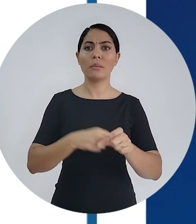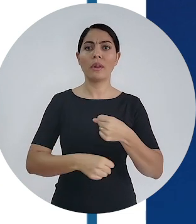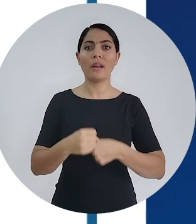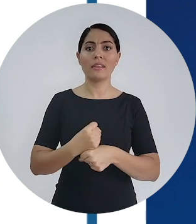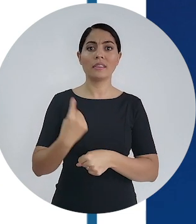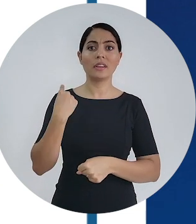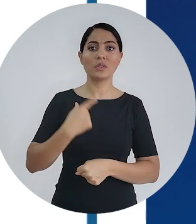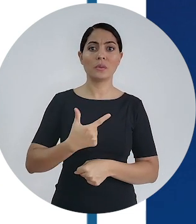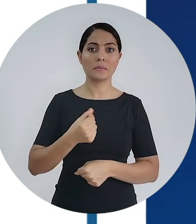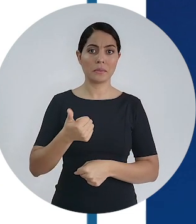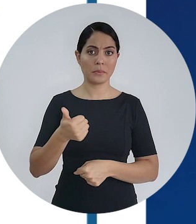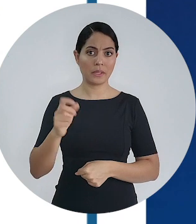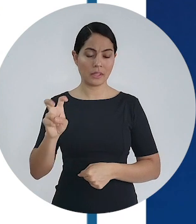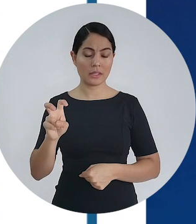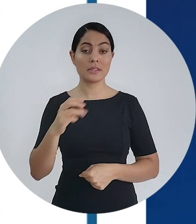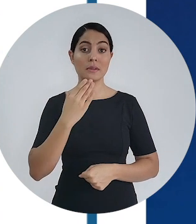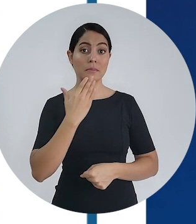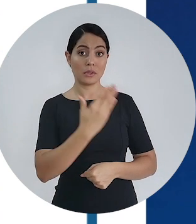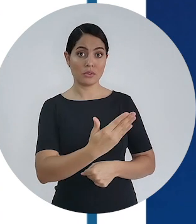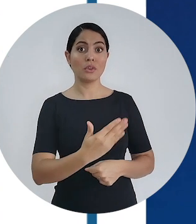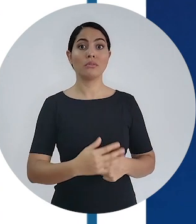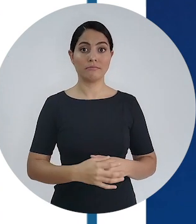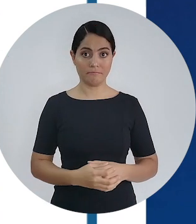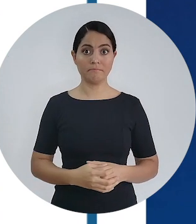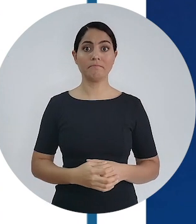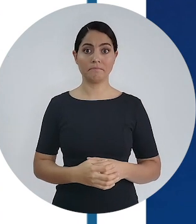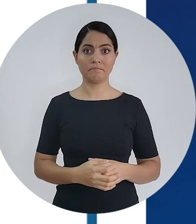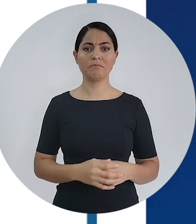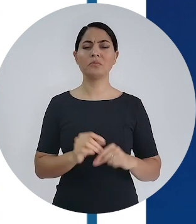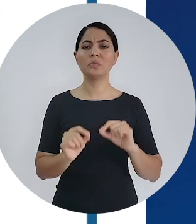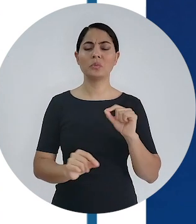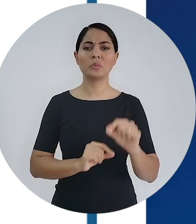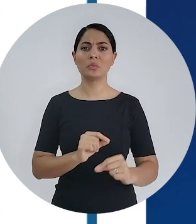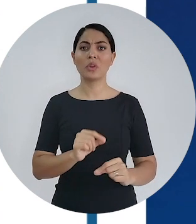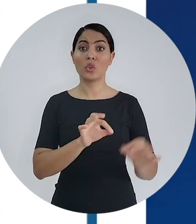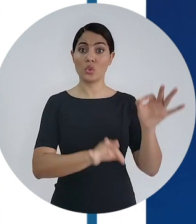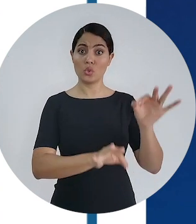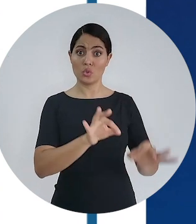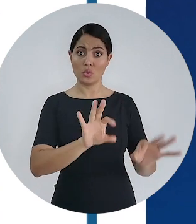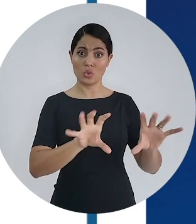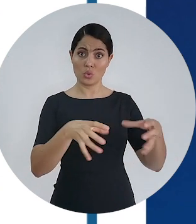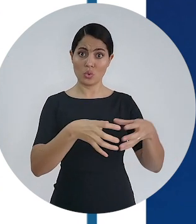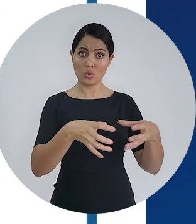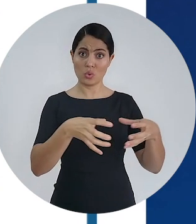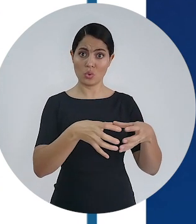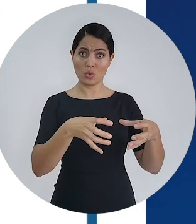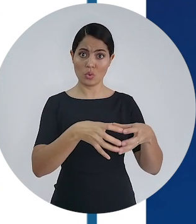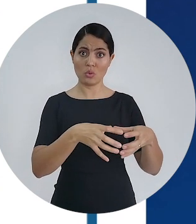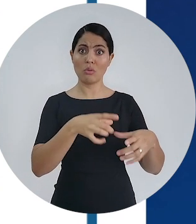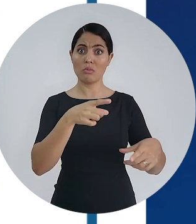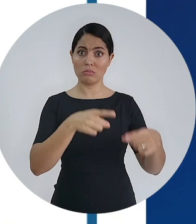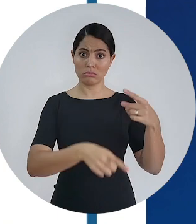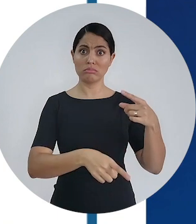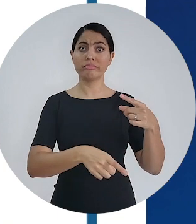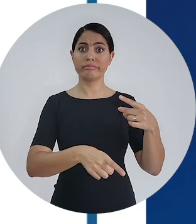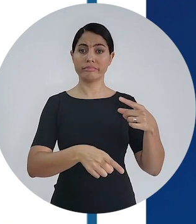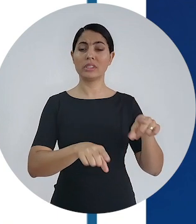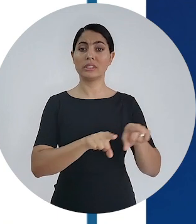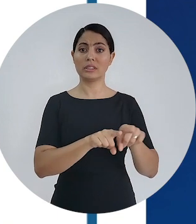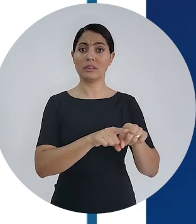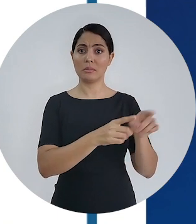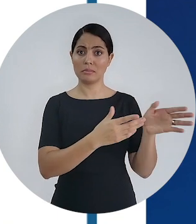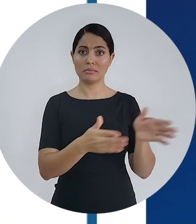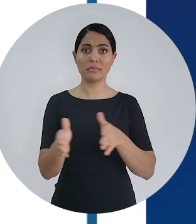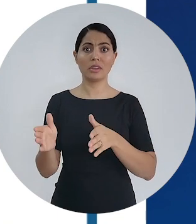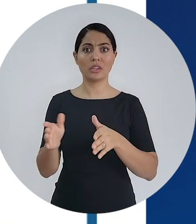novembro de 2015 para impugnar especificamente a exigência de manifestação de juízo colegiado prévio,